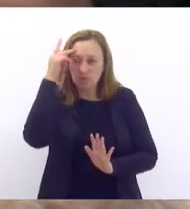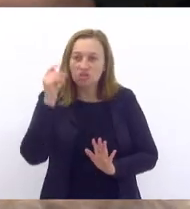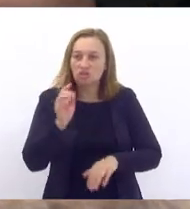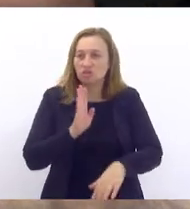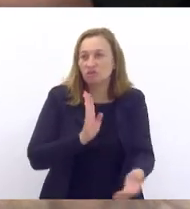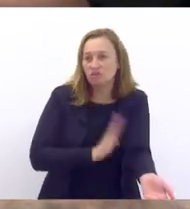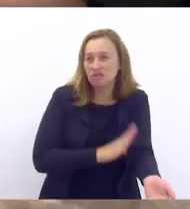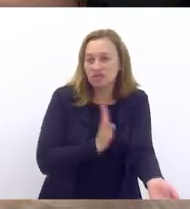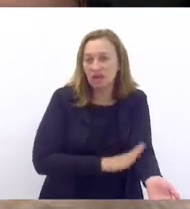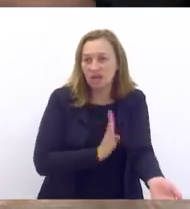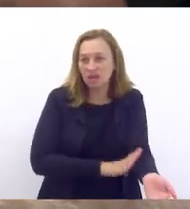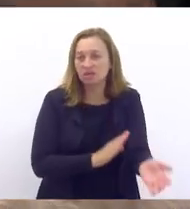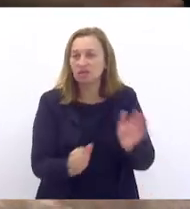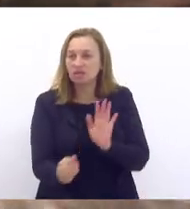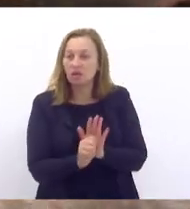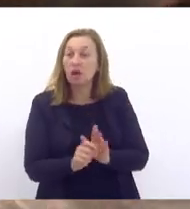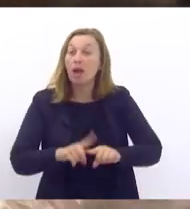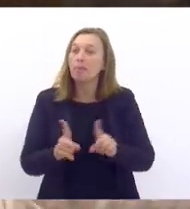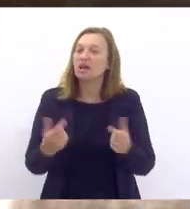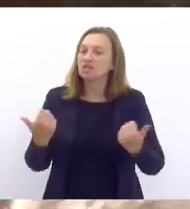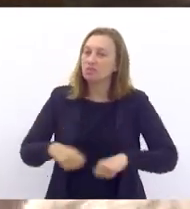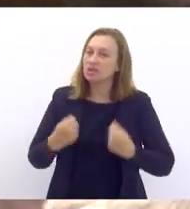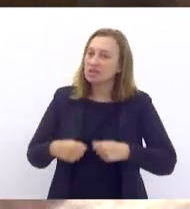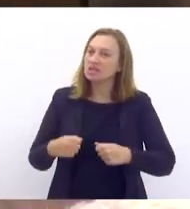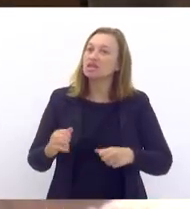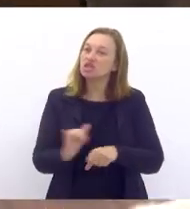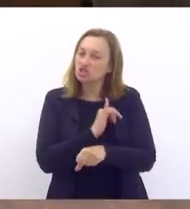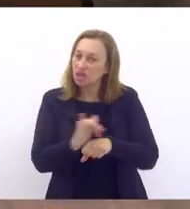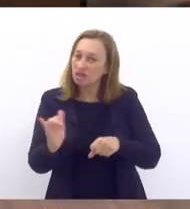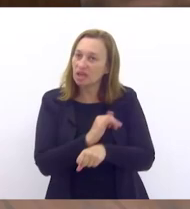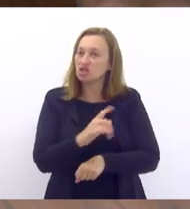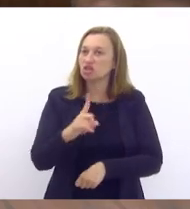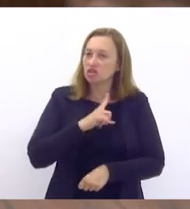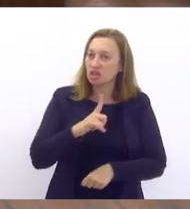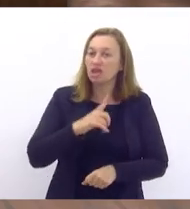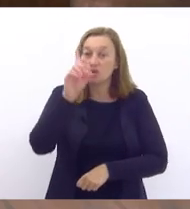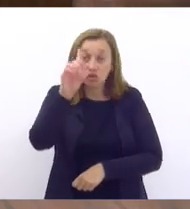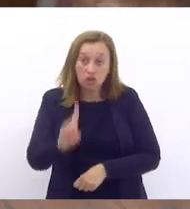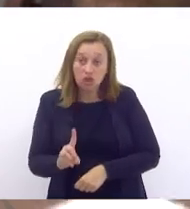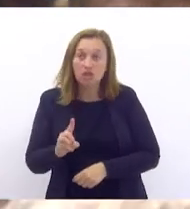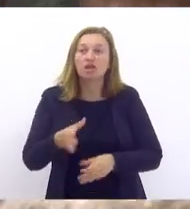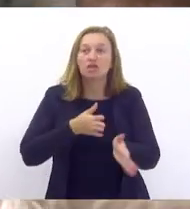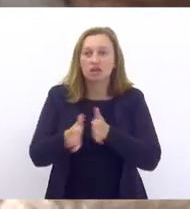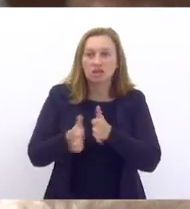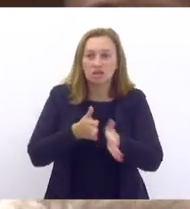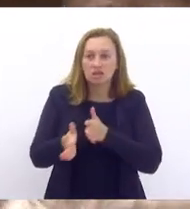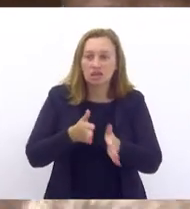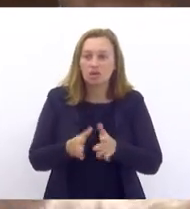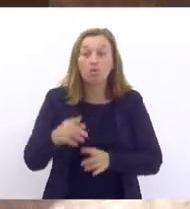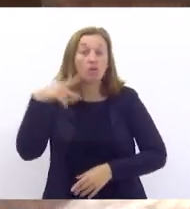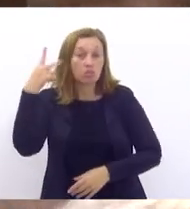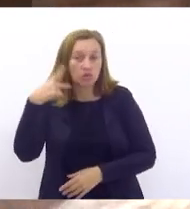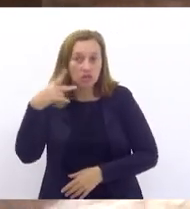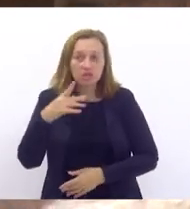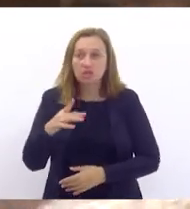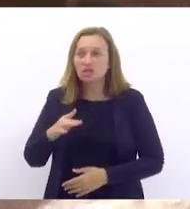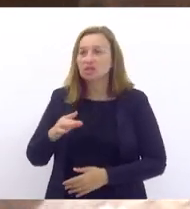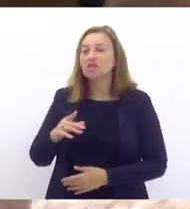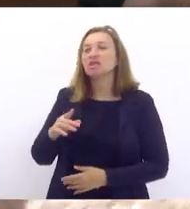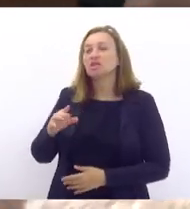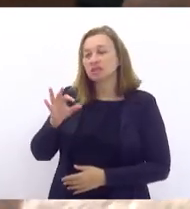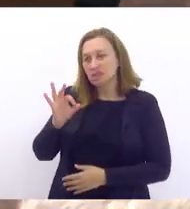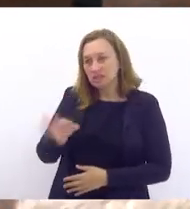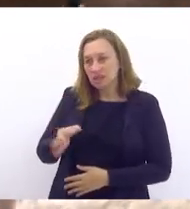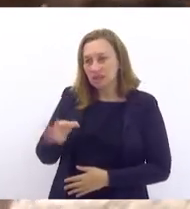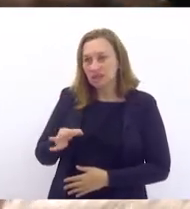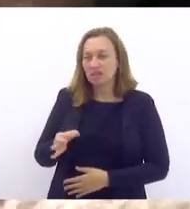eles precisam ter essa alternativa e ter esse direito de acessar uma política que é uma política legalizada e